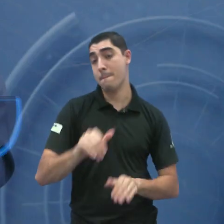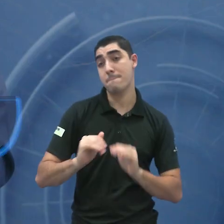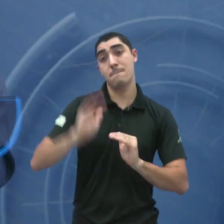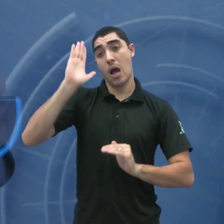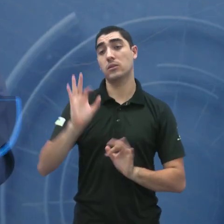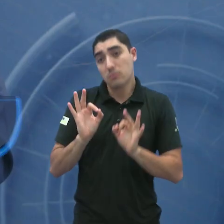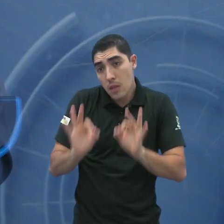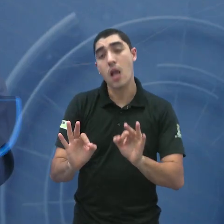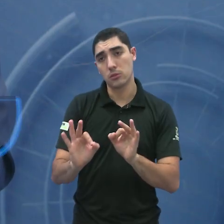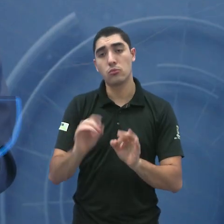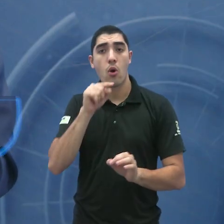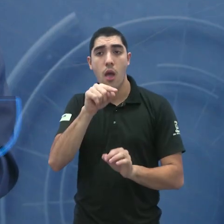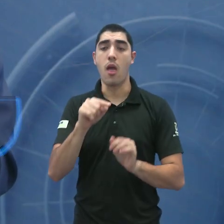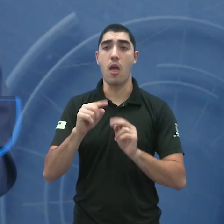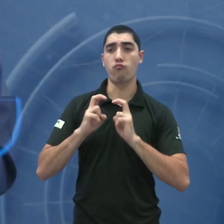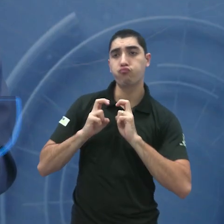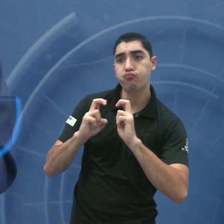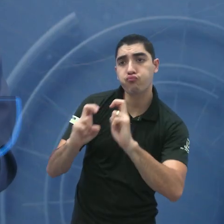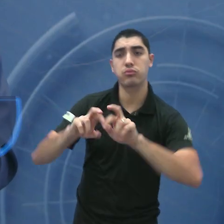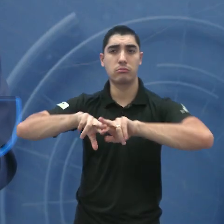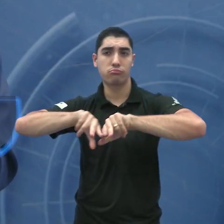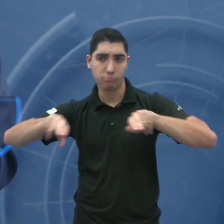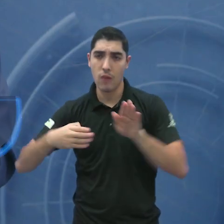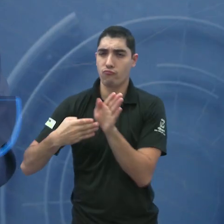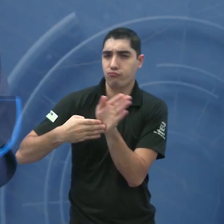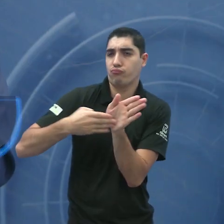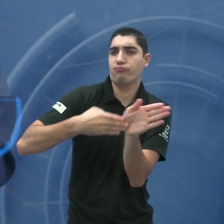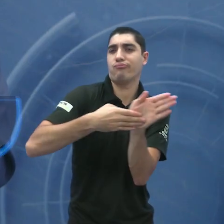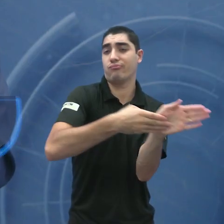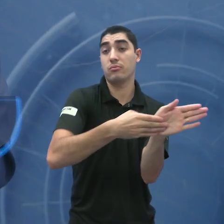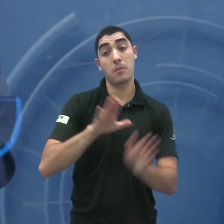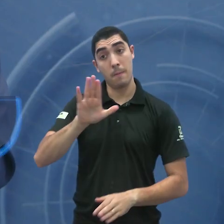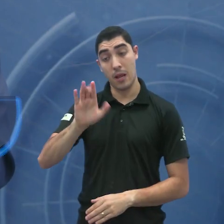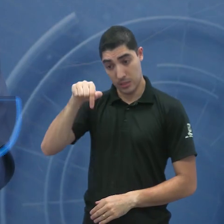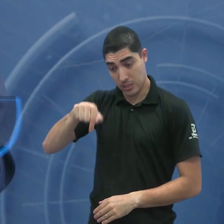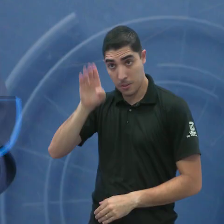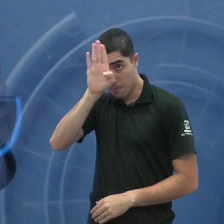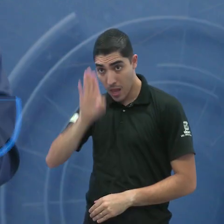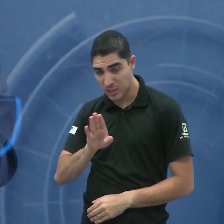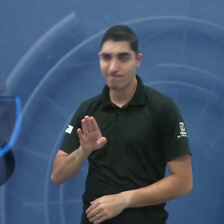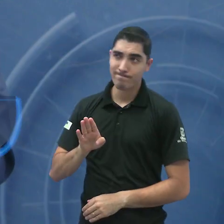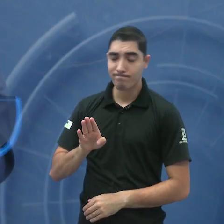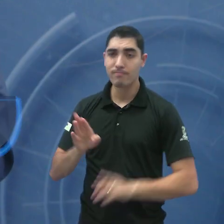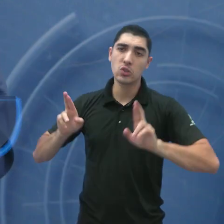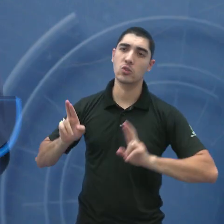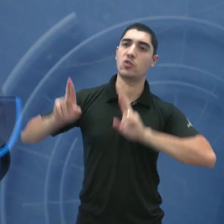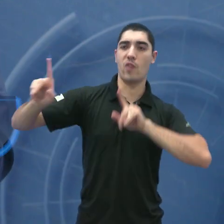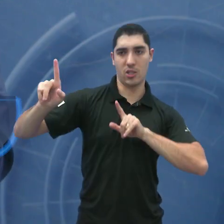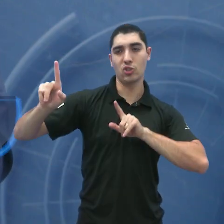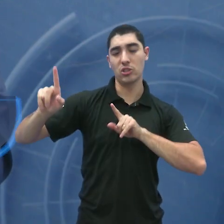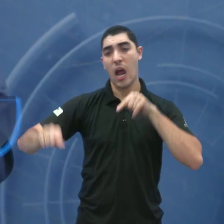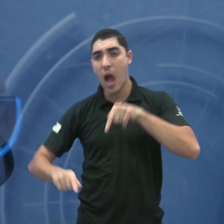de passageiros e na mobilidade urbana. Aqui, a malha ferroviária seguiu outro caminho, gente,